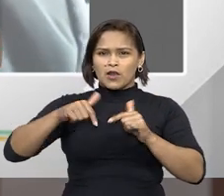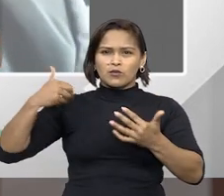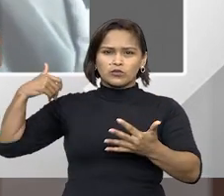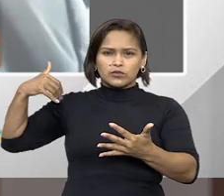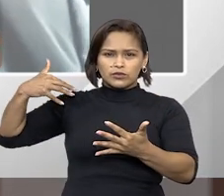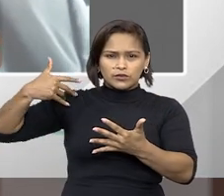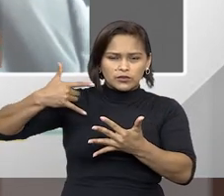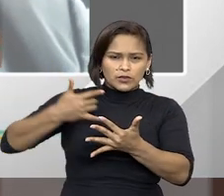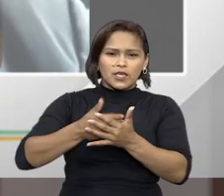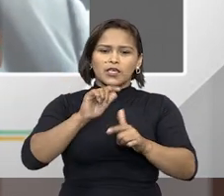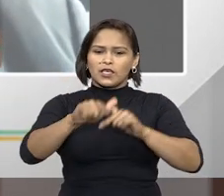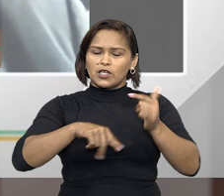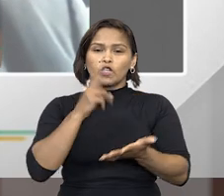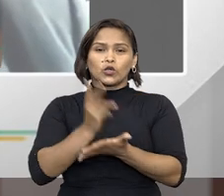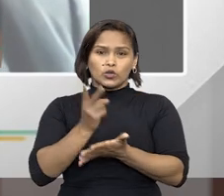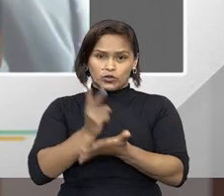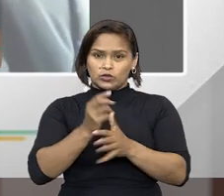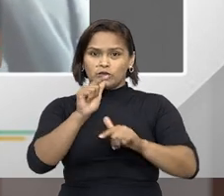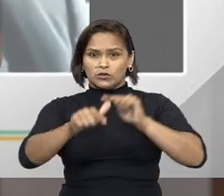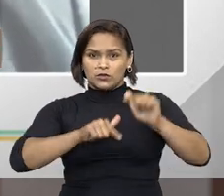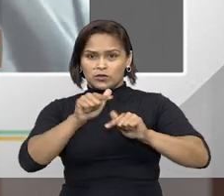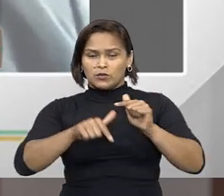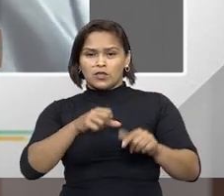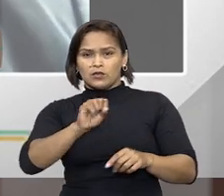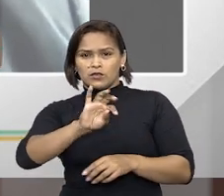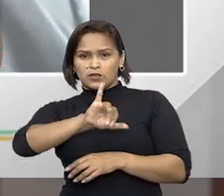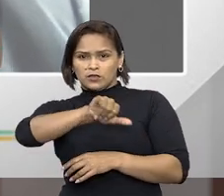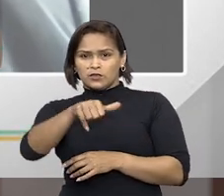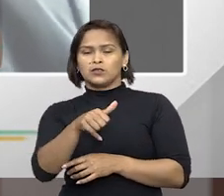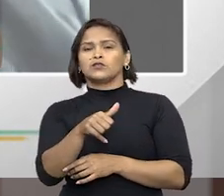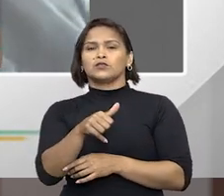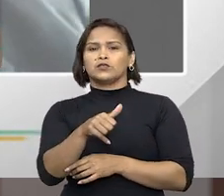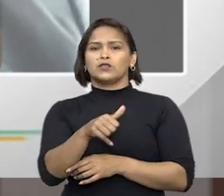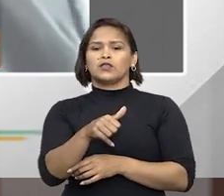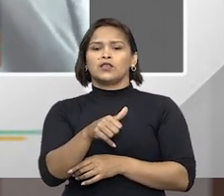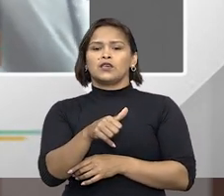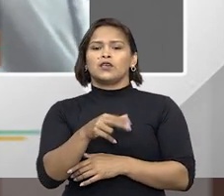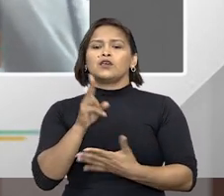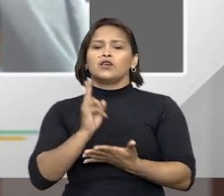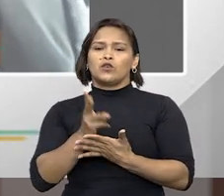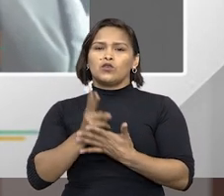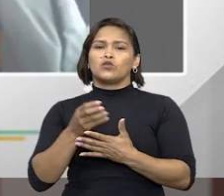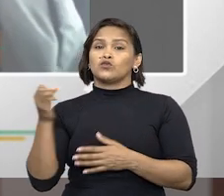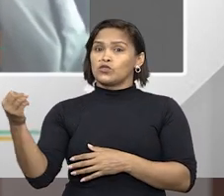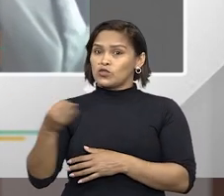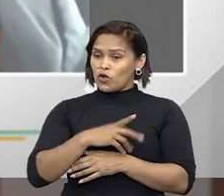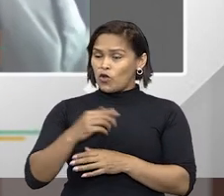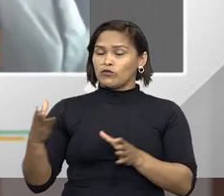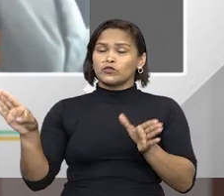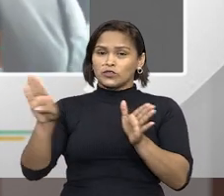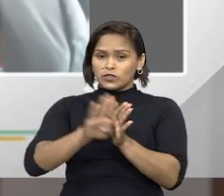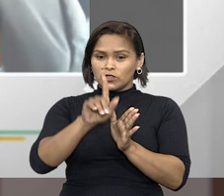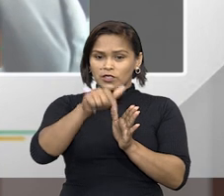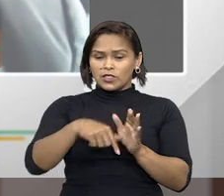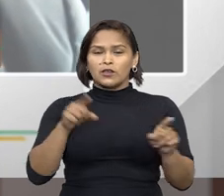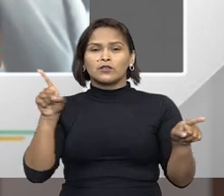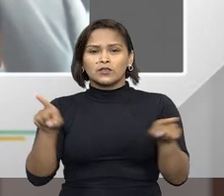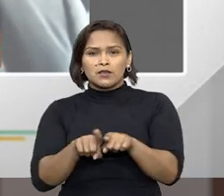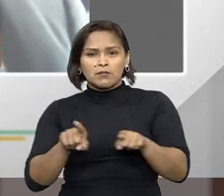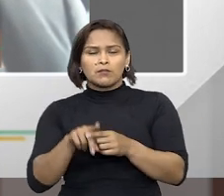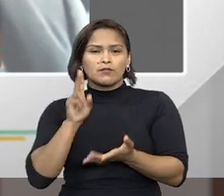que atuaram e vem atuando, e provavelmente os novos que virão, também